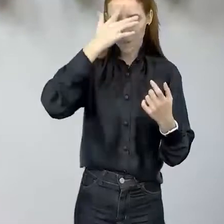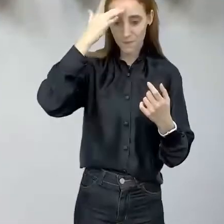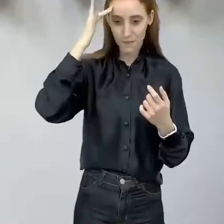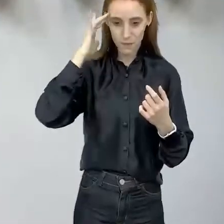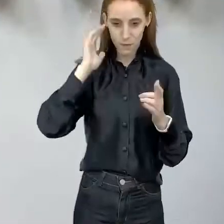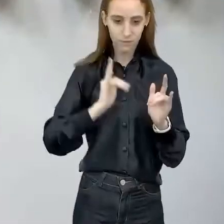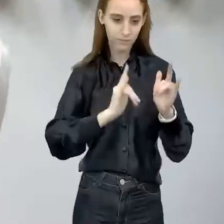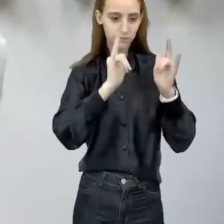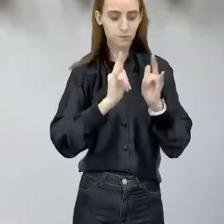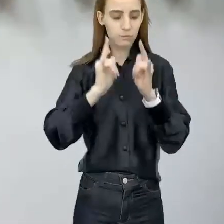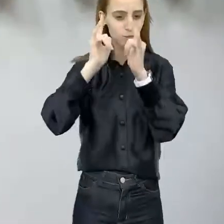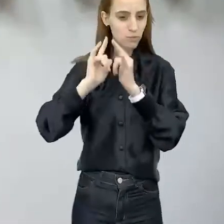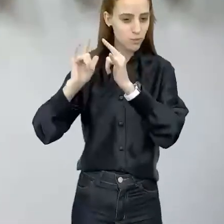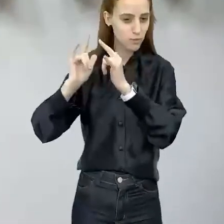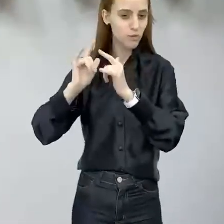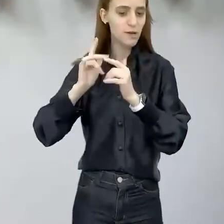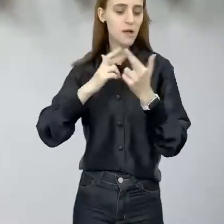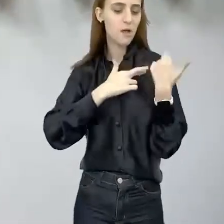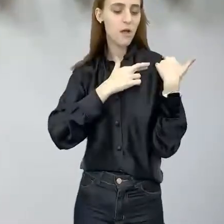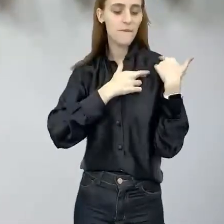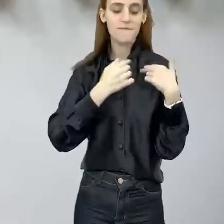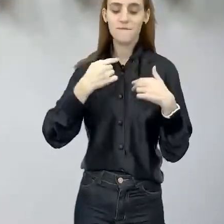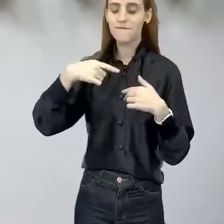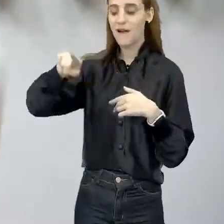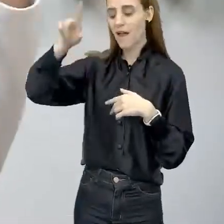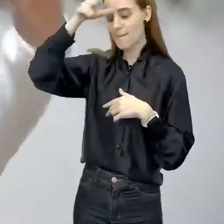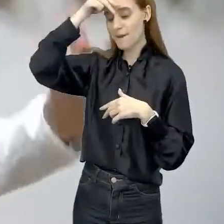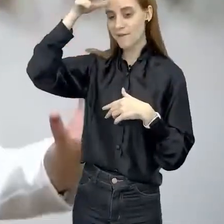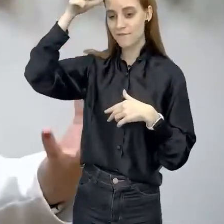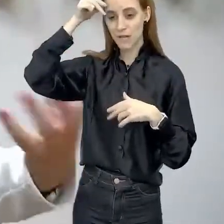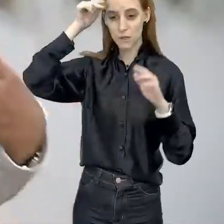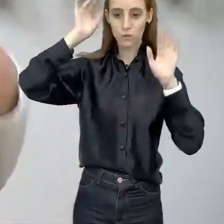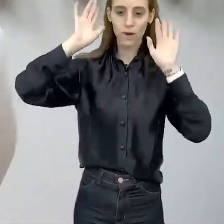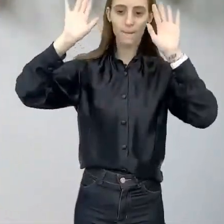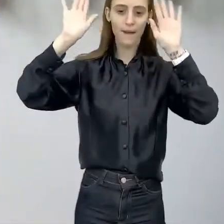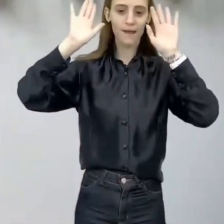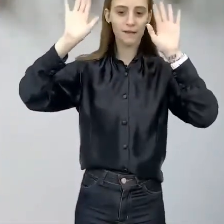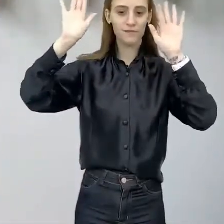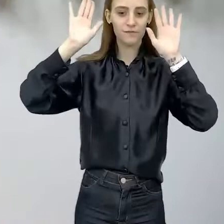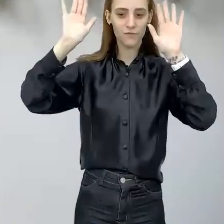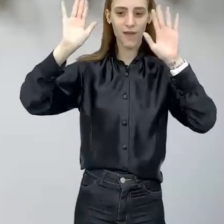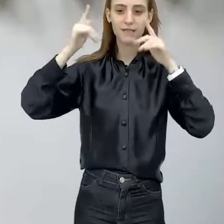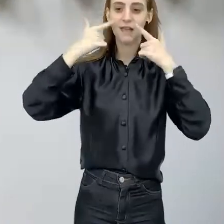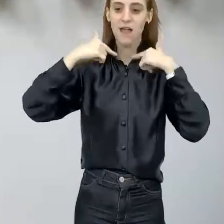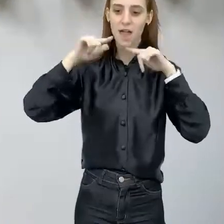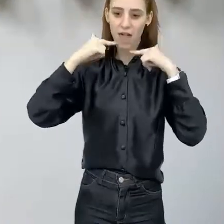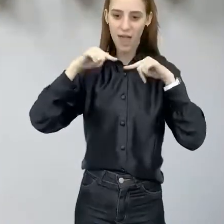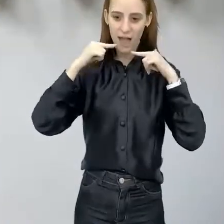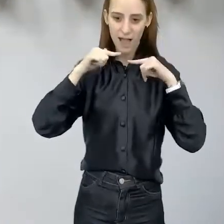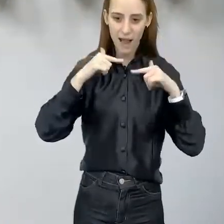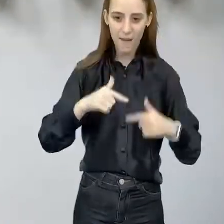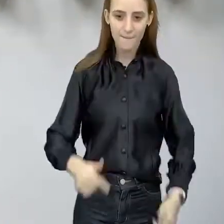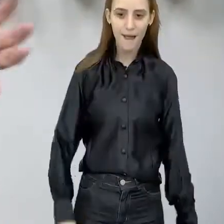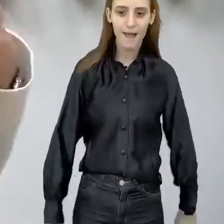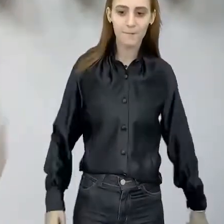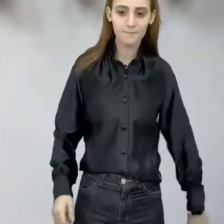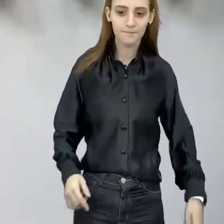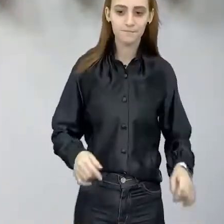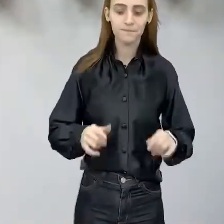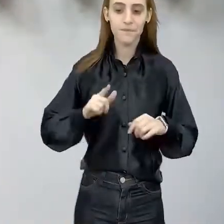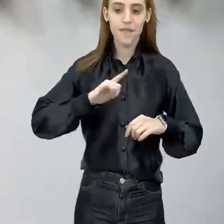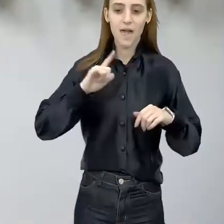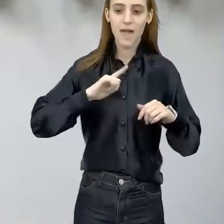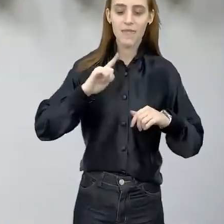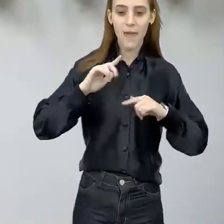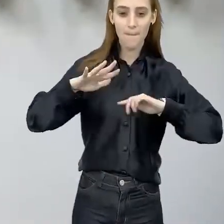organizar para ir até a prefeitura, realizar um manifesto, uma reclamação, né? Na verdade, um movimento,